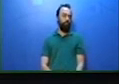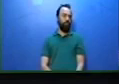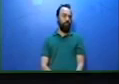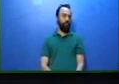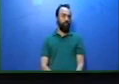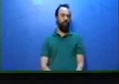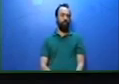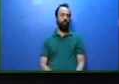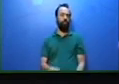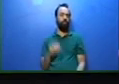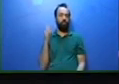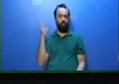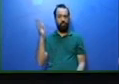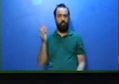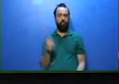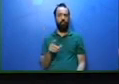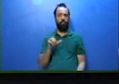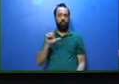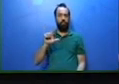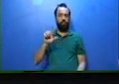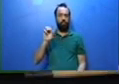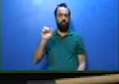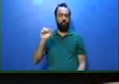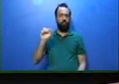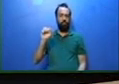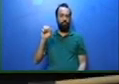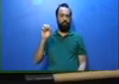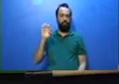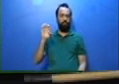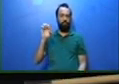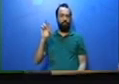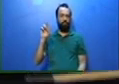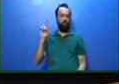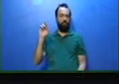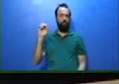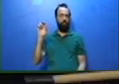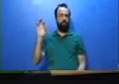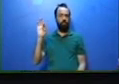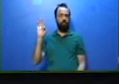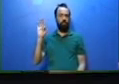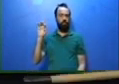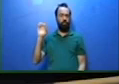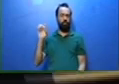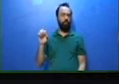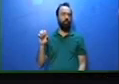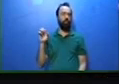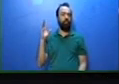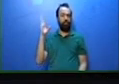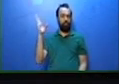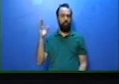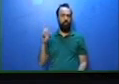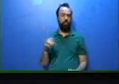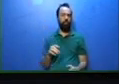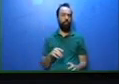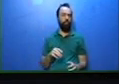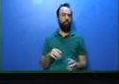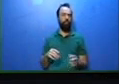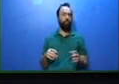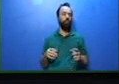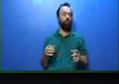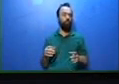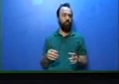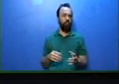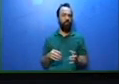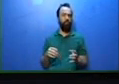Tá? A biografia do Laerte Coutinho, tá? Que é responsável por essas tirinhas. Nasceu em São